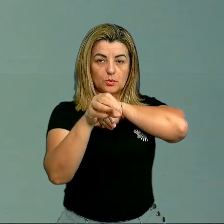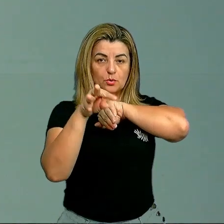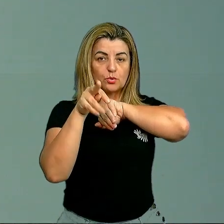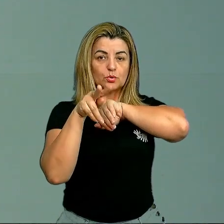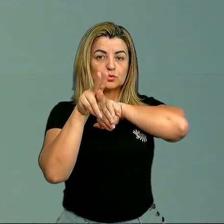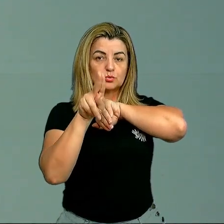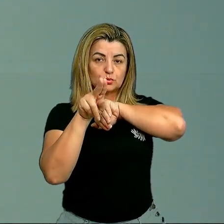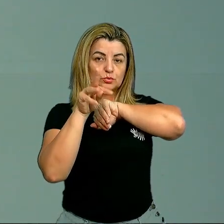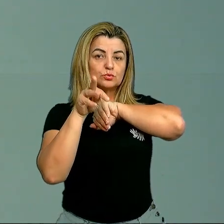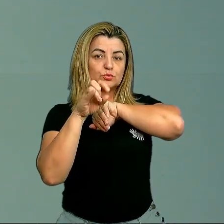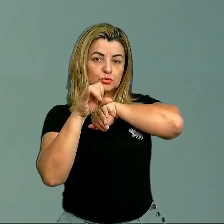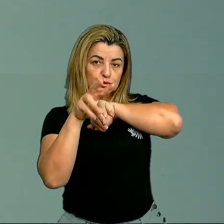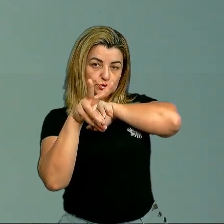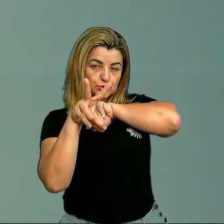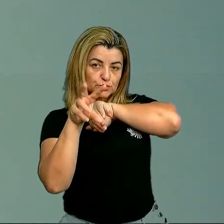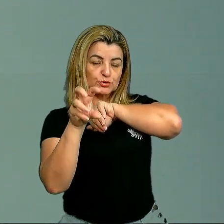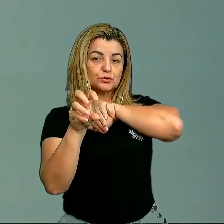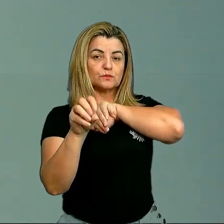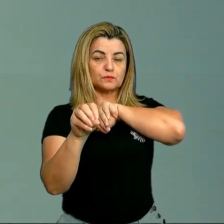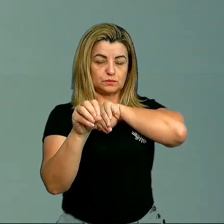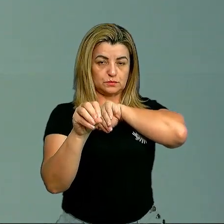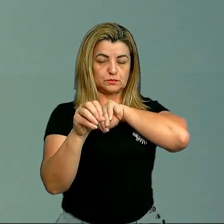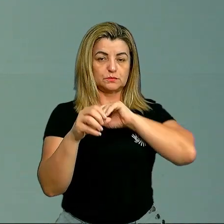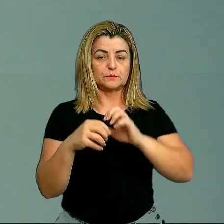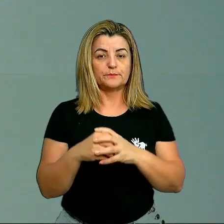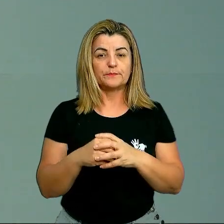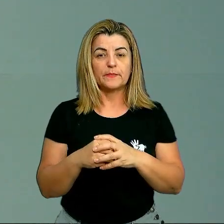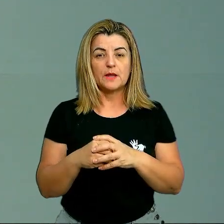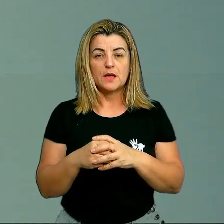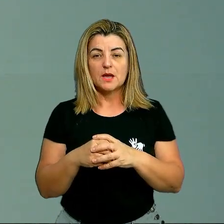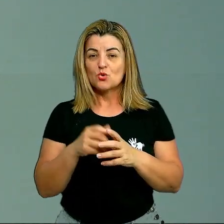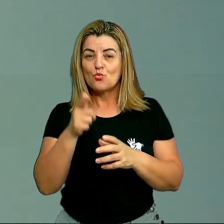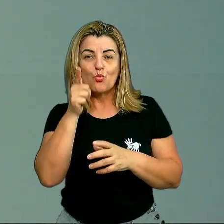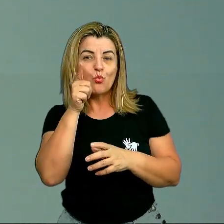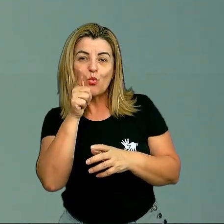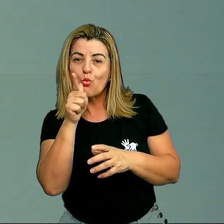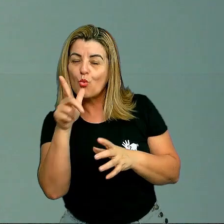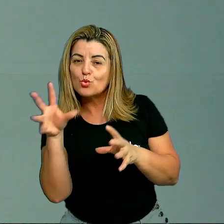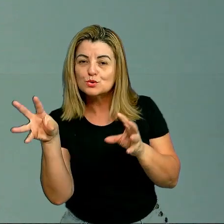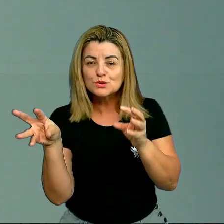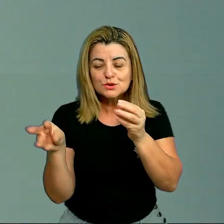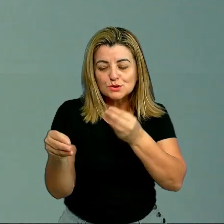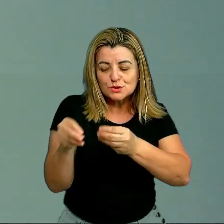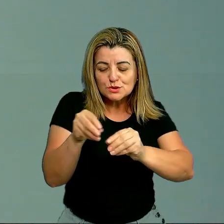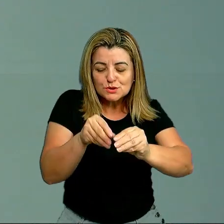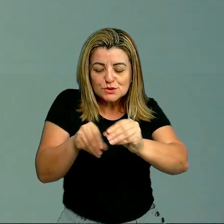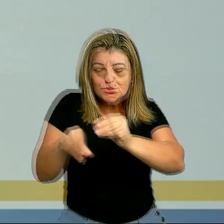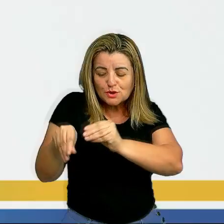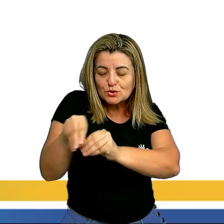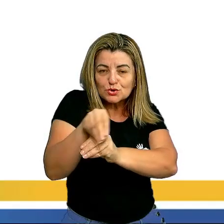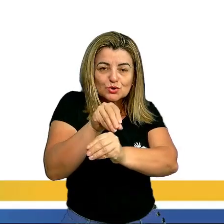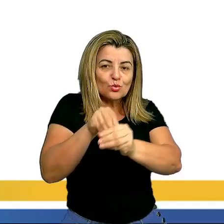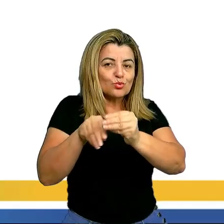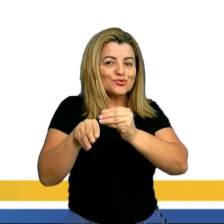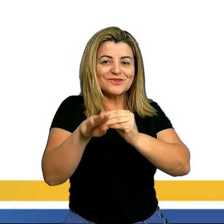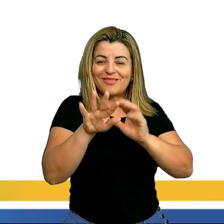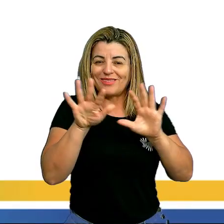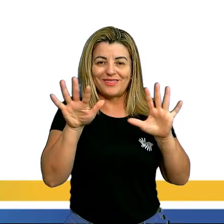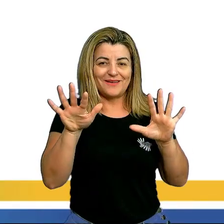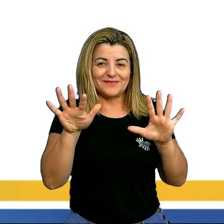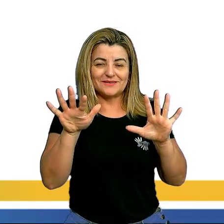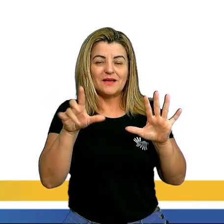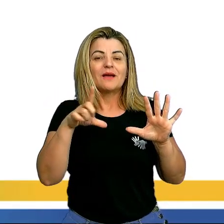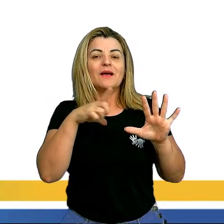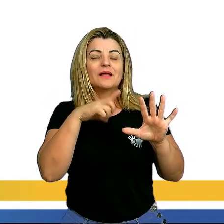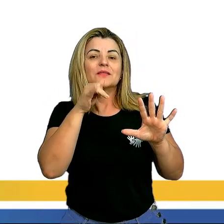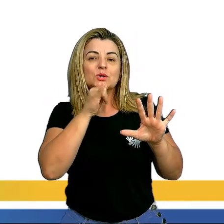existe isolamento reprodutivo, né, tem a ação da alopátrica, que eles não conseguem ali mais se cruzar. E a gente tem os